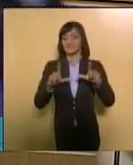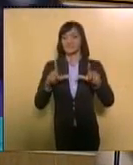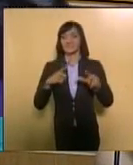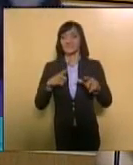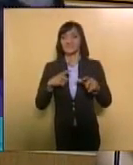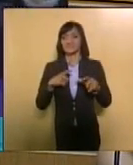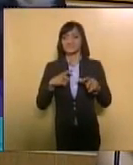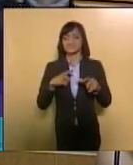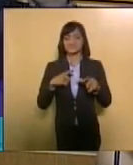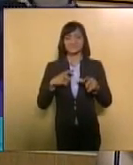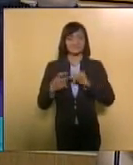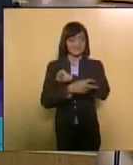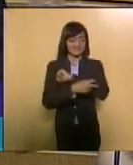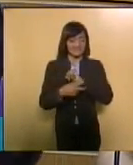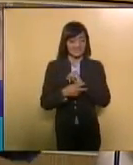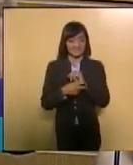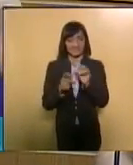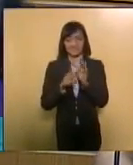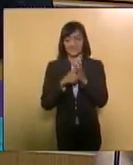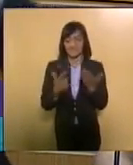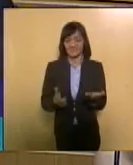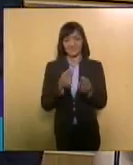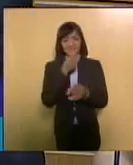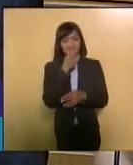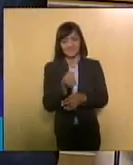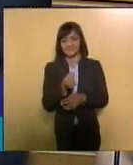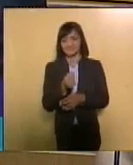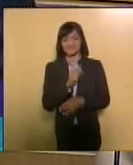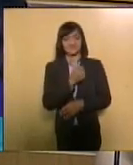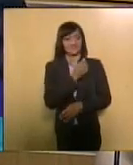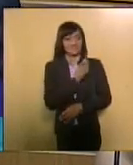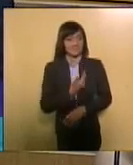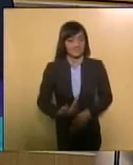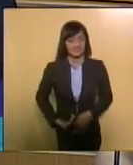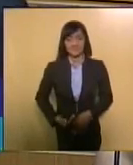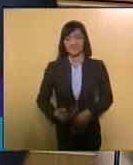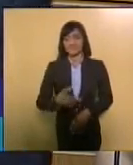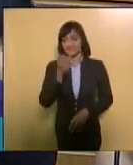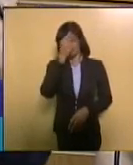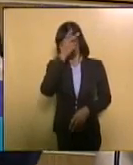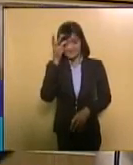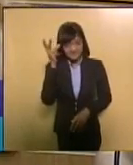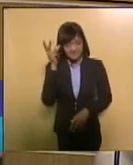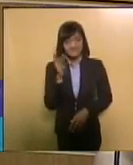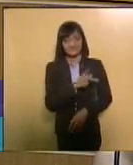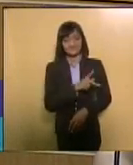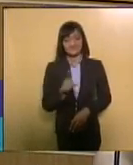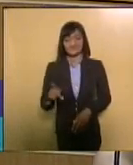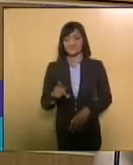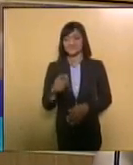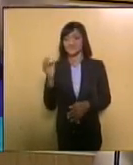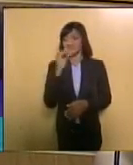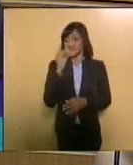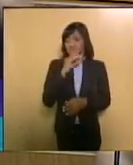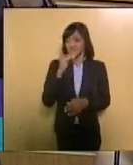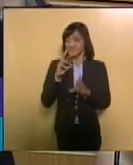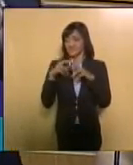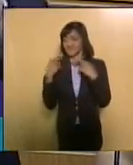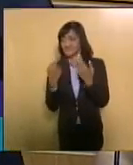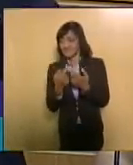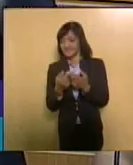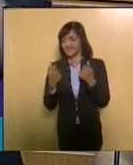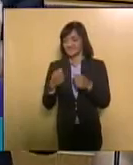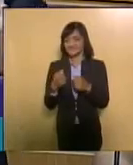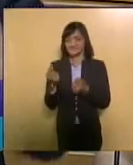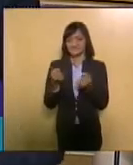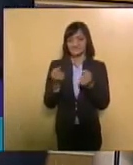crime a começa a sair no jornal aí os governadores prefeitos e presidentes fazem a reunião de última hora aí vamos botar uma viatura